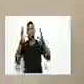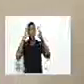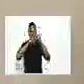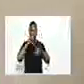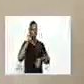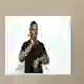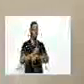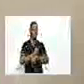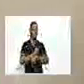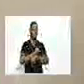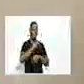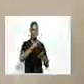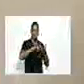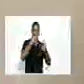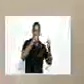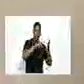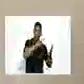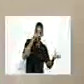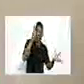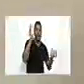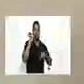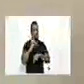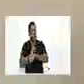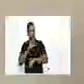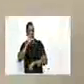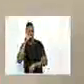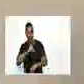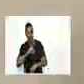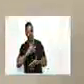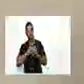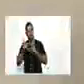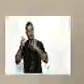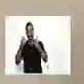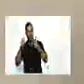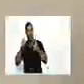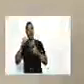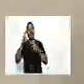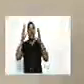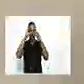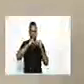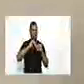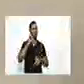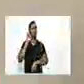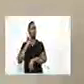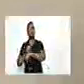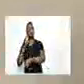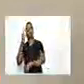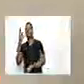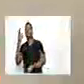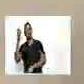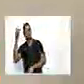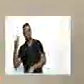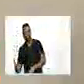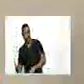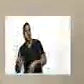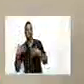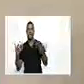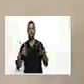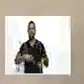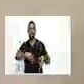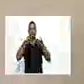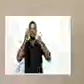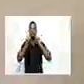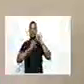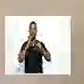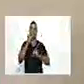2 horas da manhã então nós vimos que quando tiver feriado depois de domingo